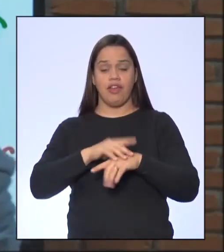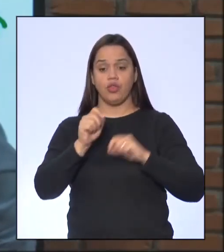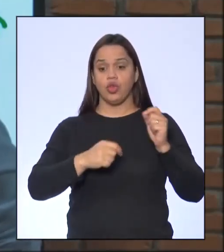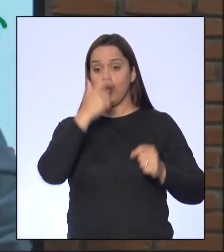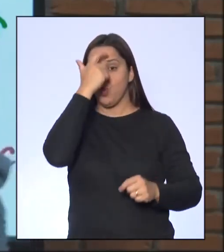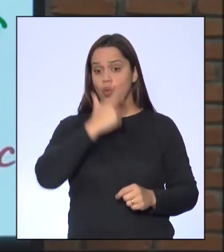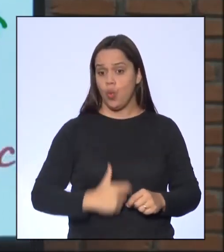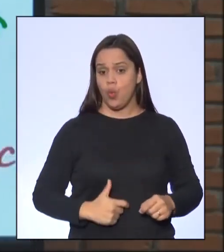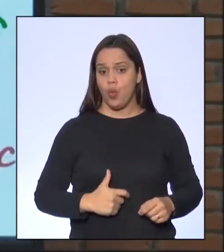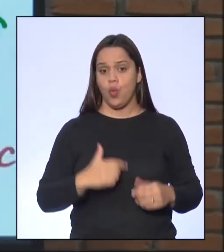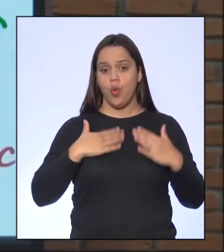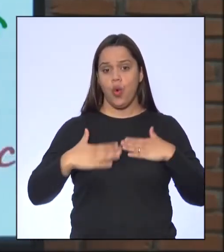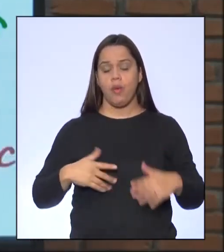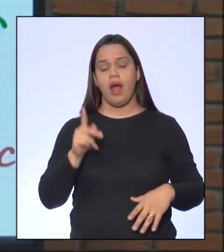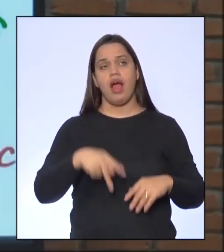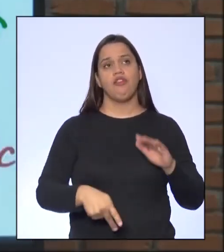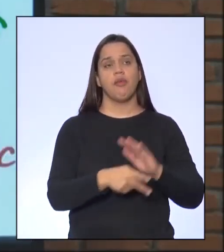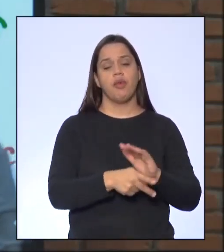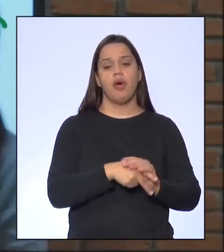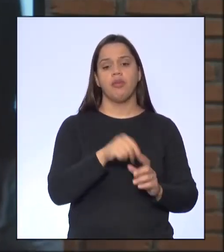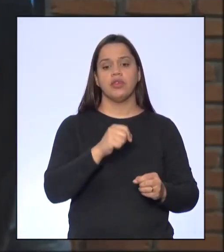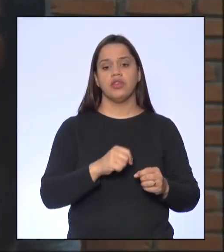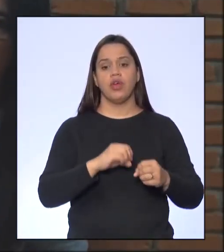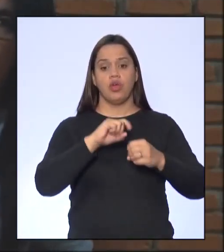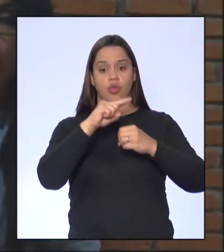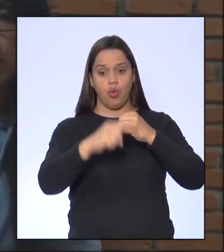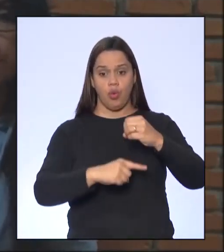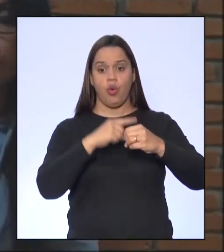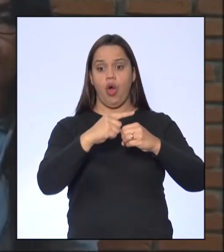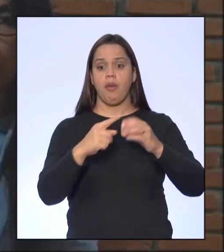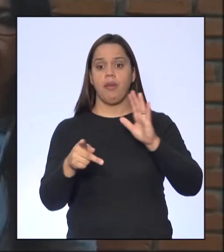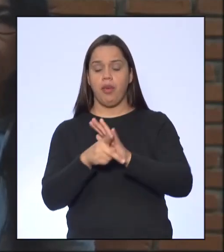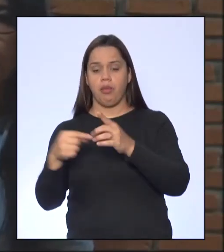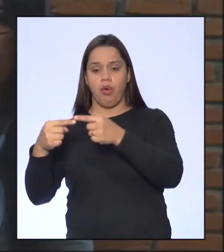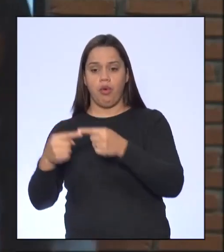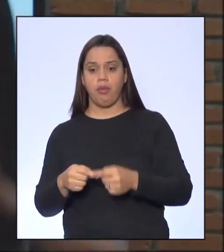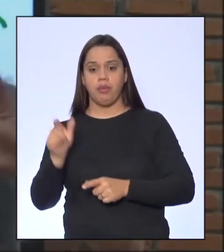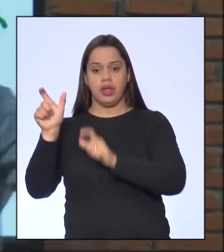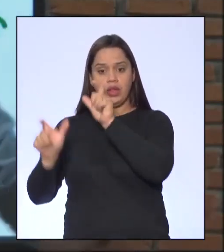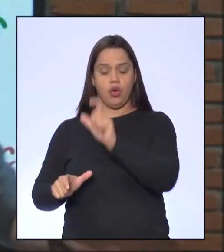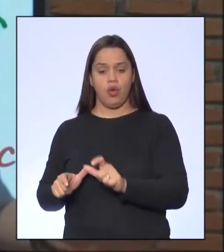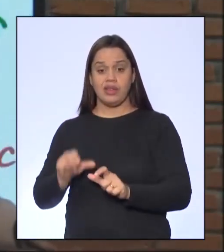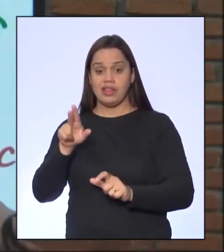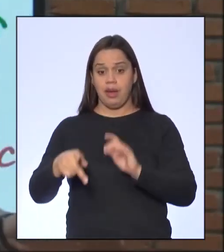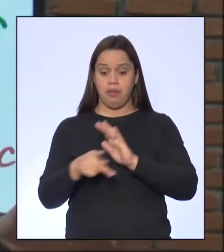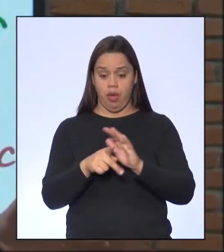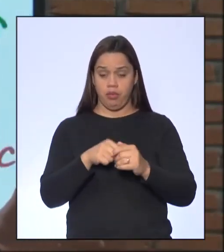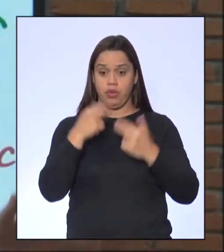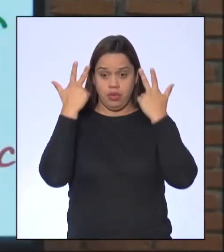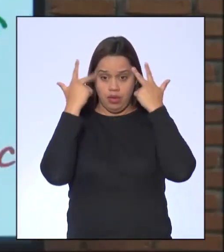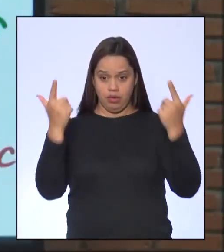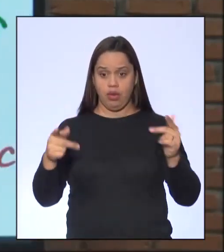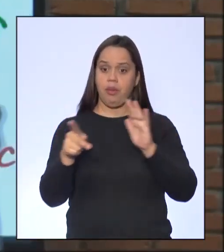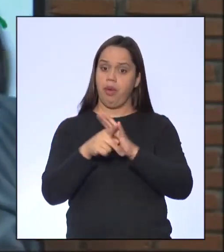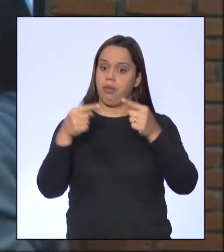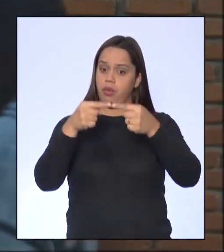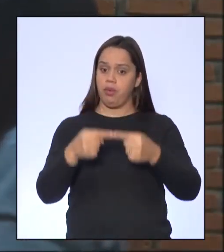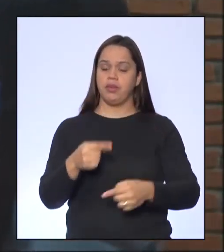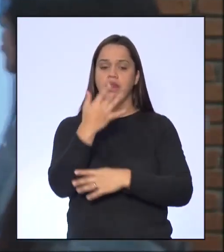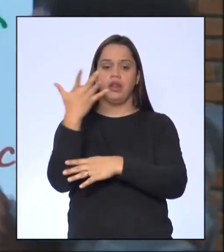forma sintética ou de uma forma artificial, está relacionado ao homem. E se for de forma natural, natureza.